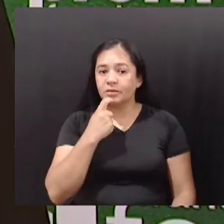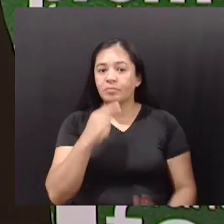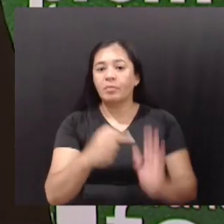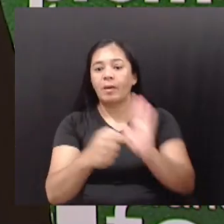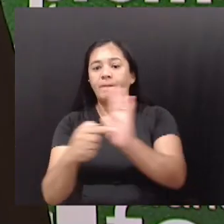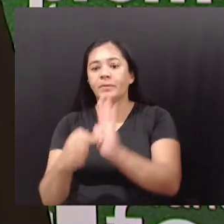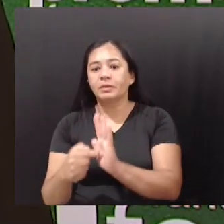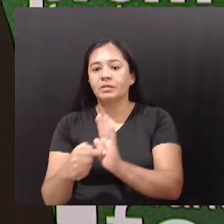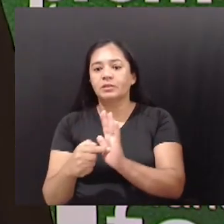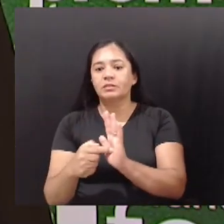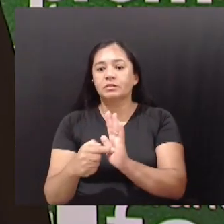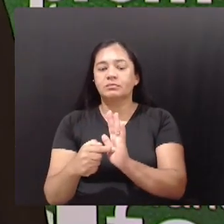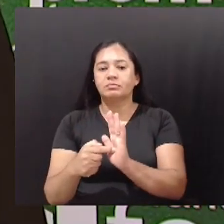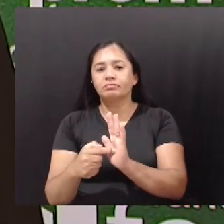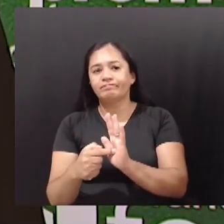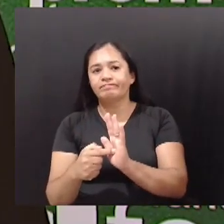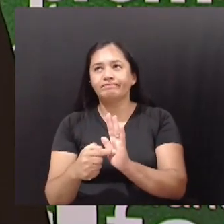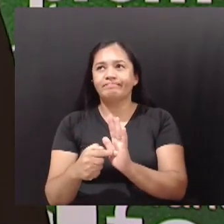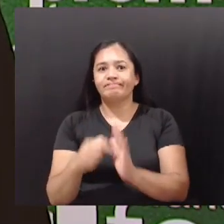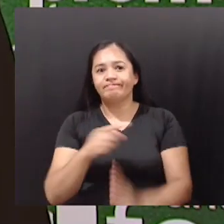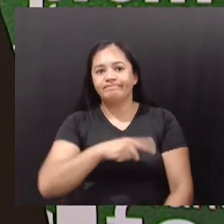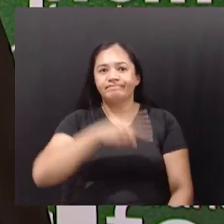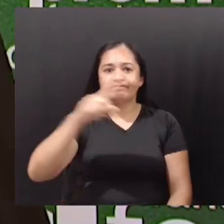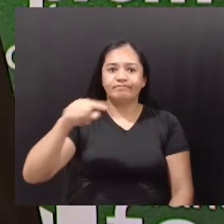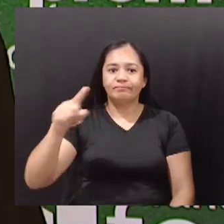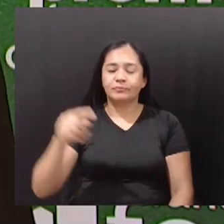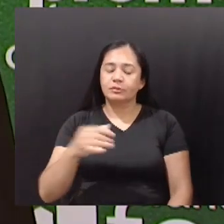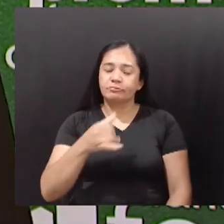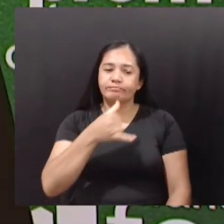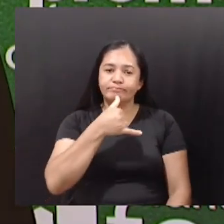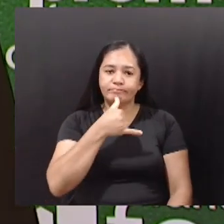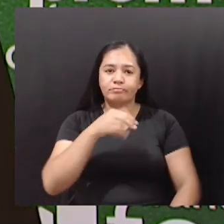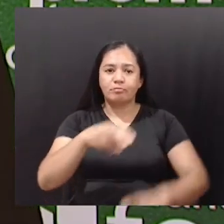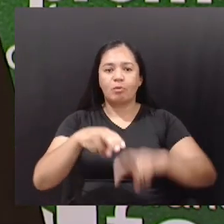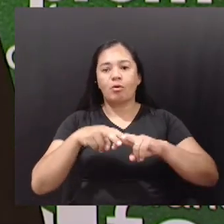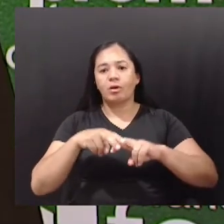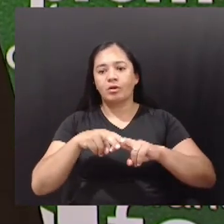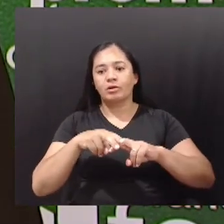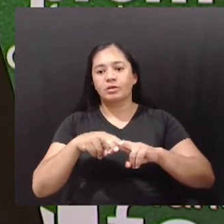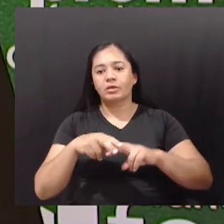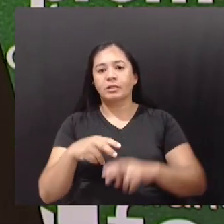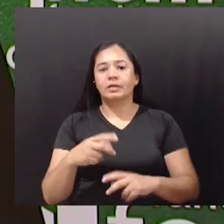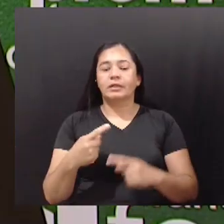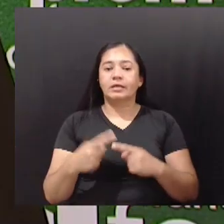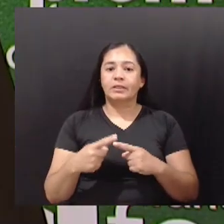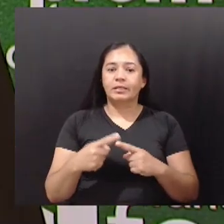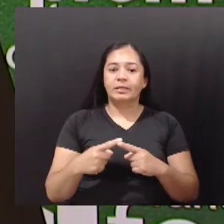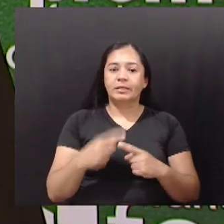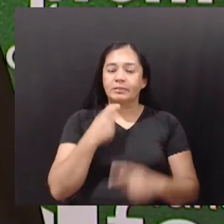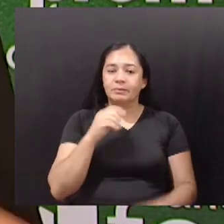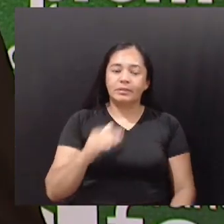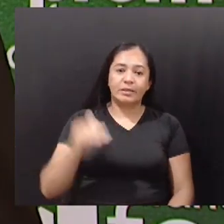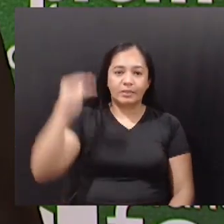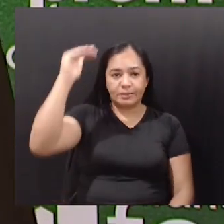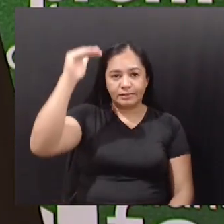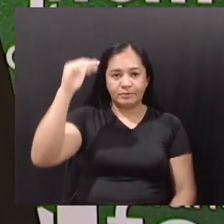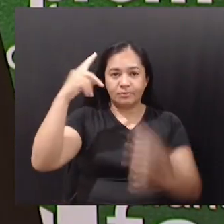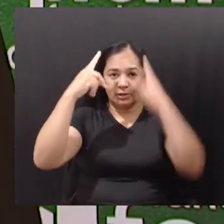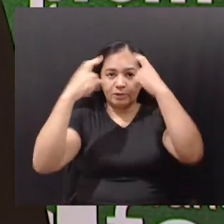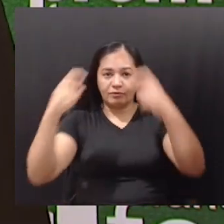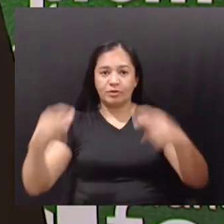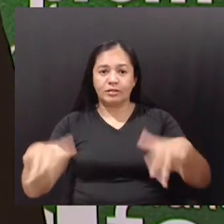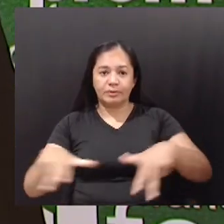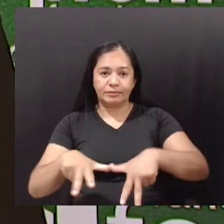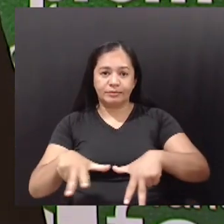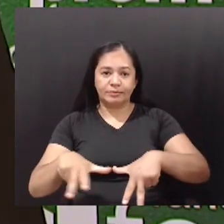estatística bastante triste nesse tema. Campinas está acima da média do Brasil na violência de gênero e